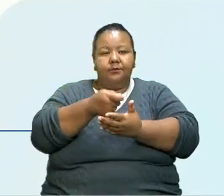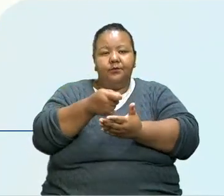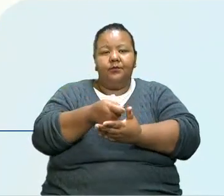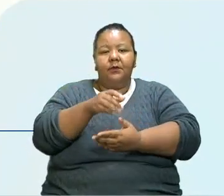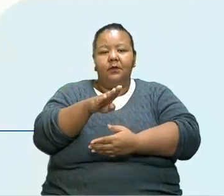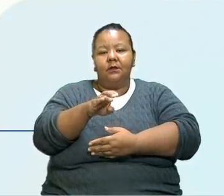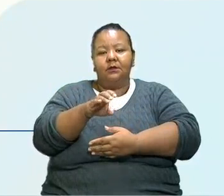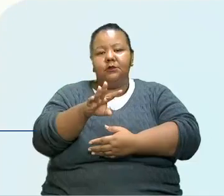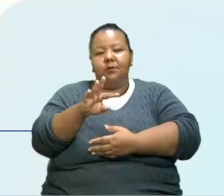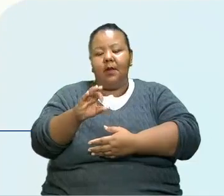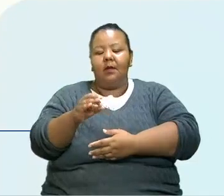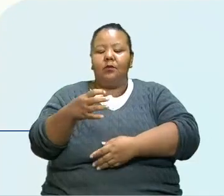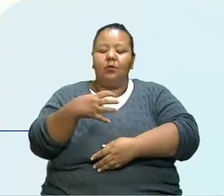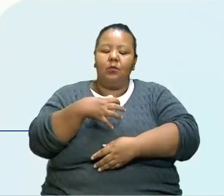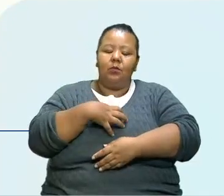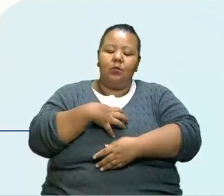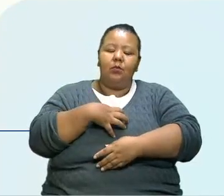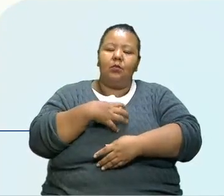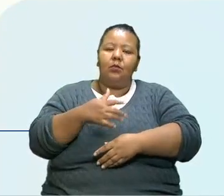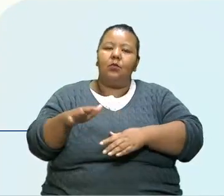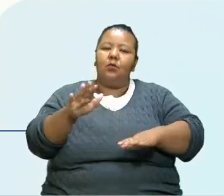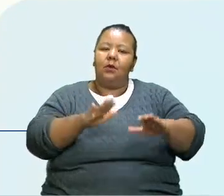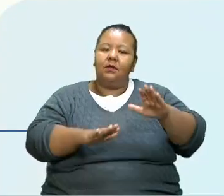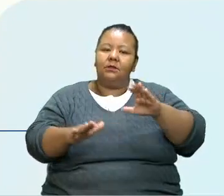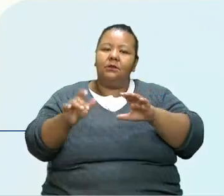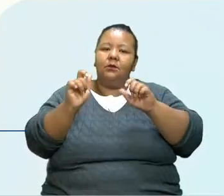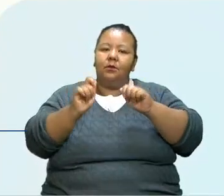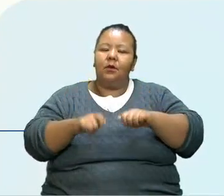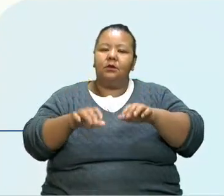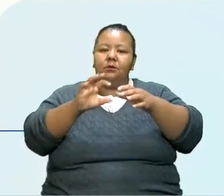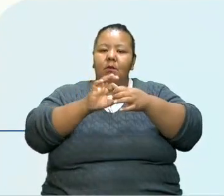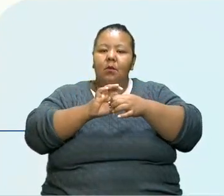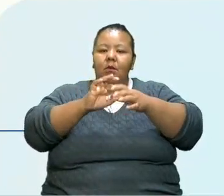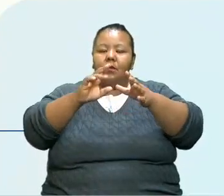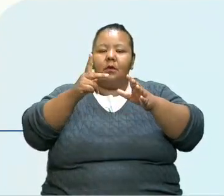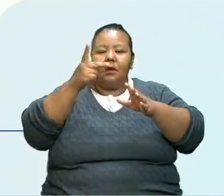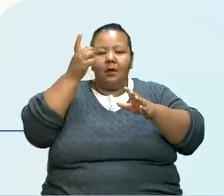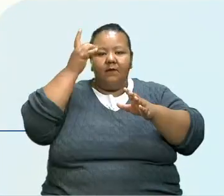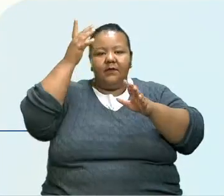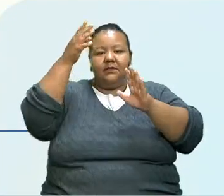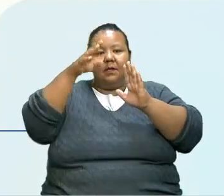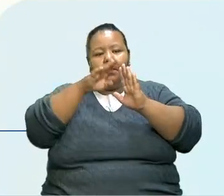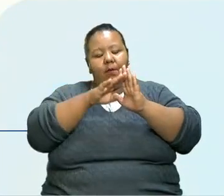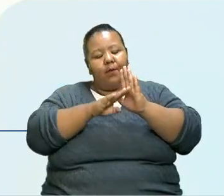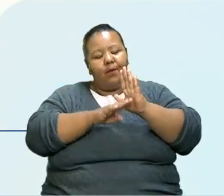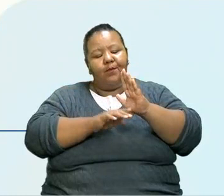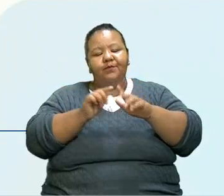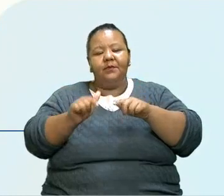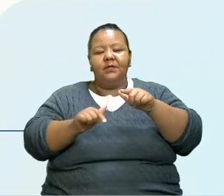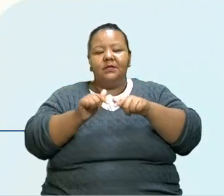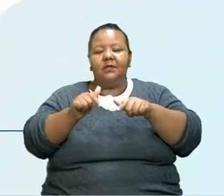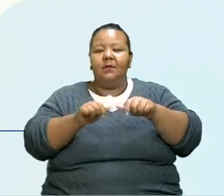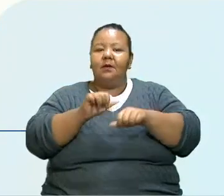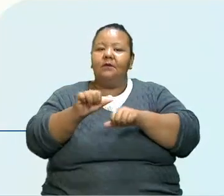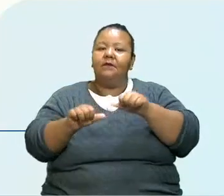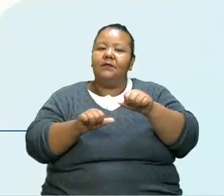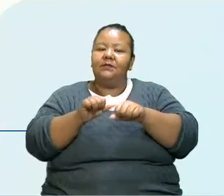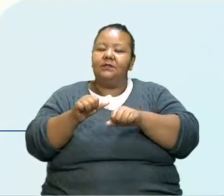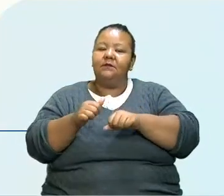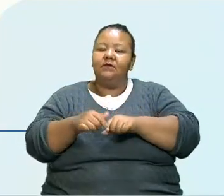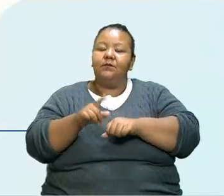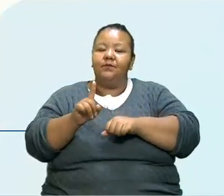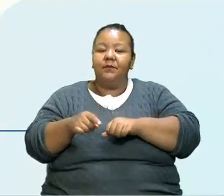forma da organização que pretende possibilitar para facilitar o programa de trabalho flexível. Aqui ele tem que trabalhar o quê?